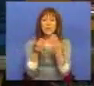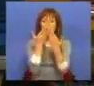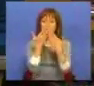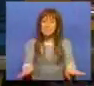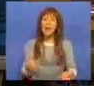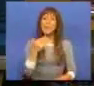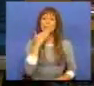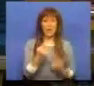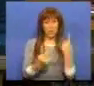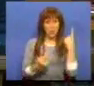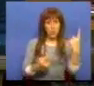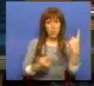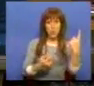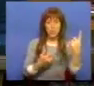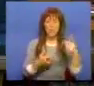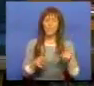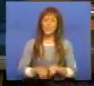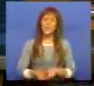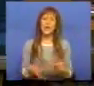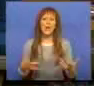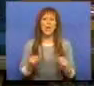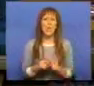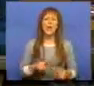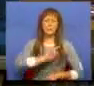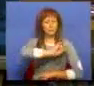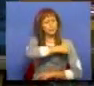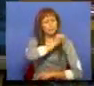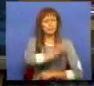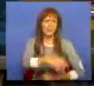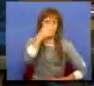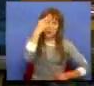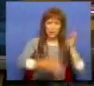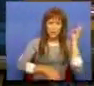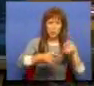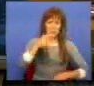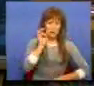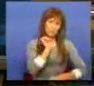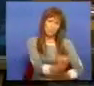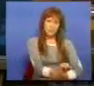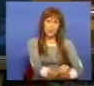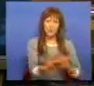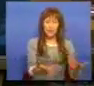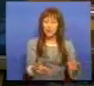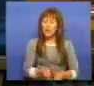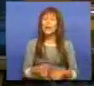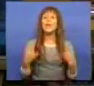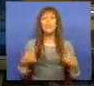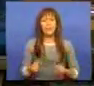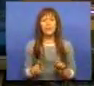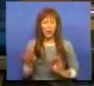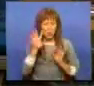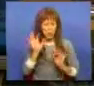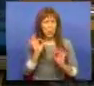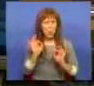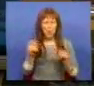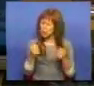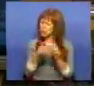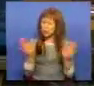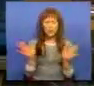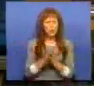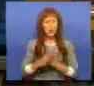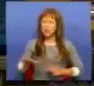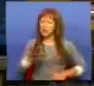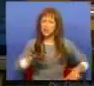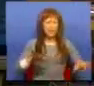divórcio a pedido de um dos cônjuges seja da competência dos tribunais judiciais. Estão acauteladas todas